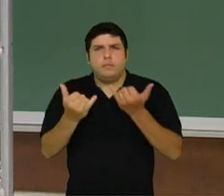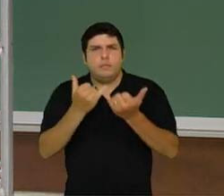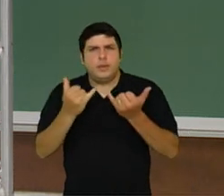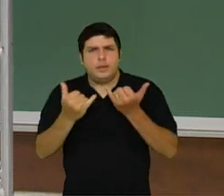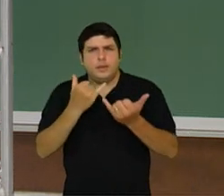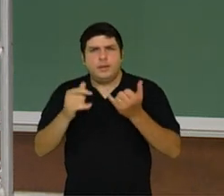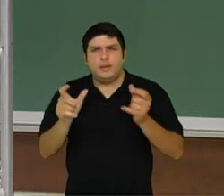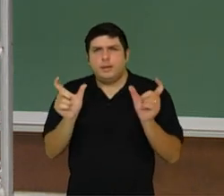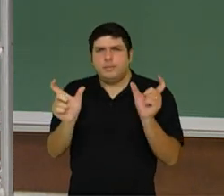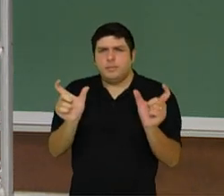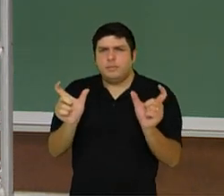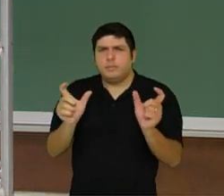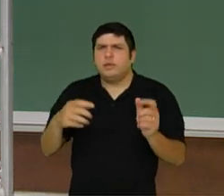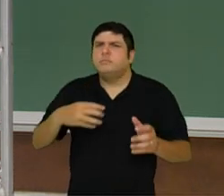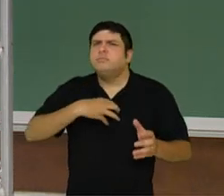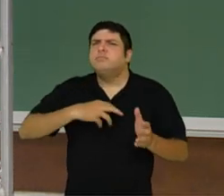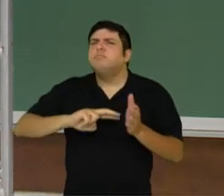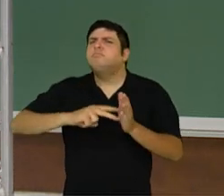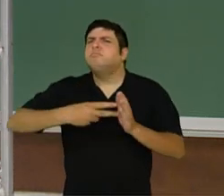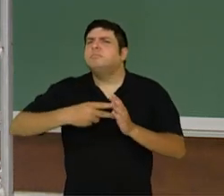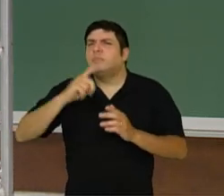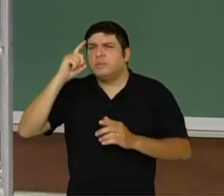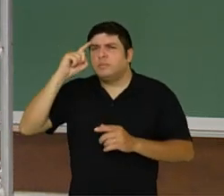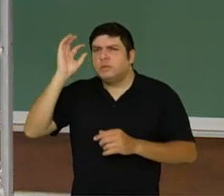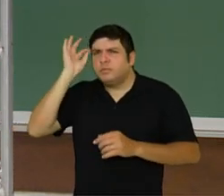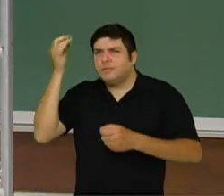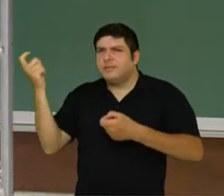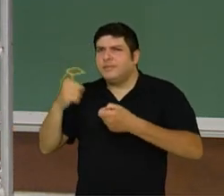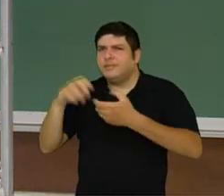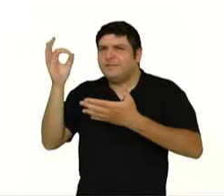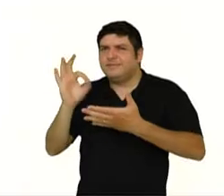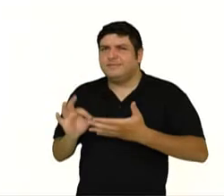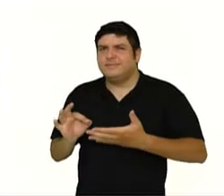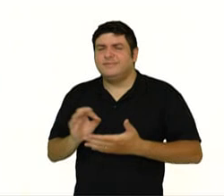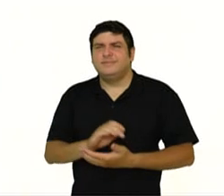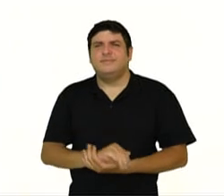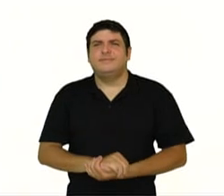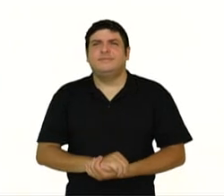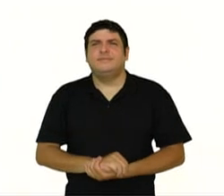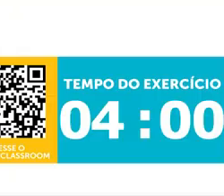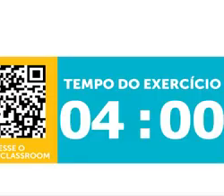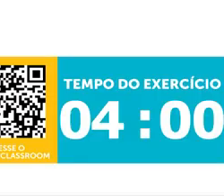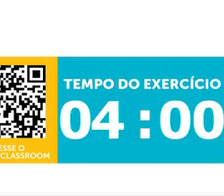aí? Pensa aí um pouquinho e a gente já volta para conversar sobre isso.